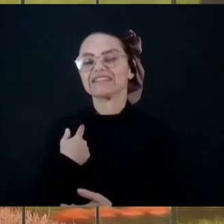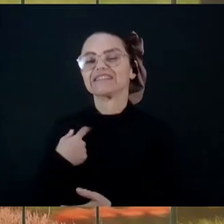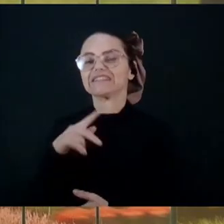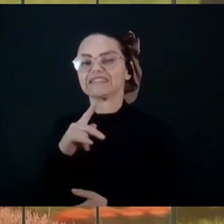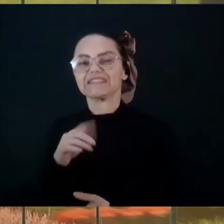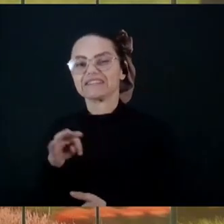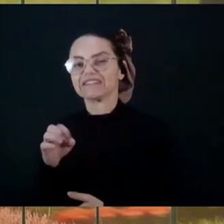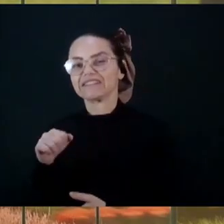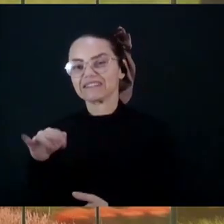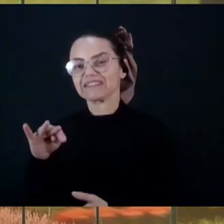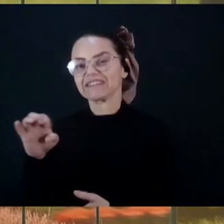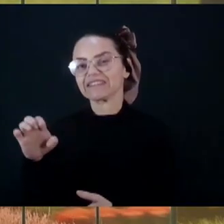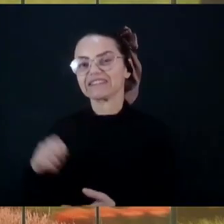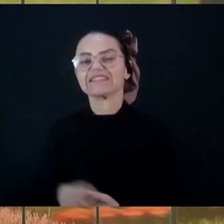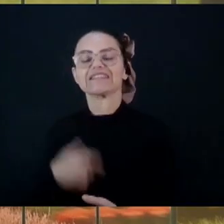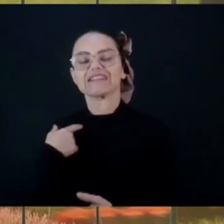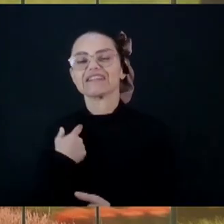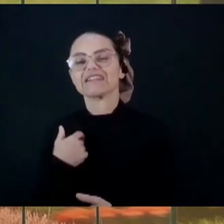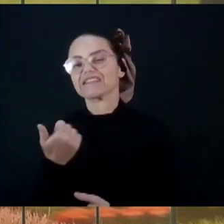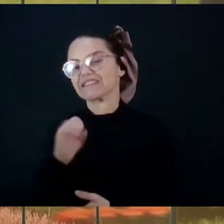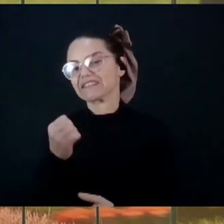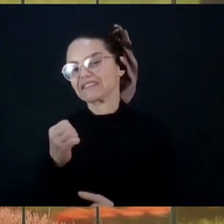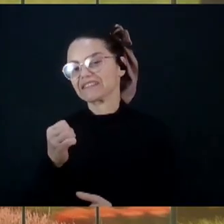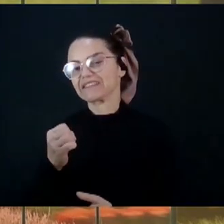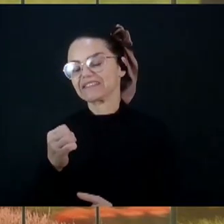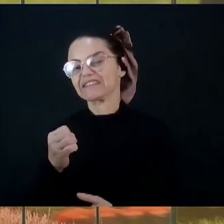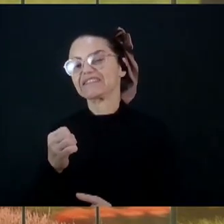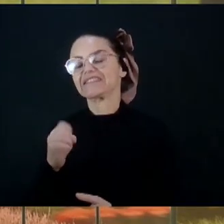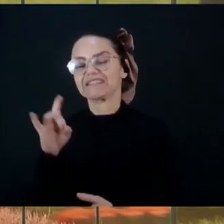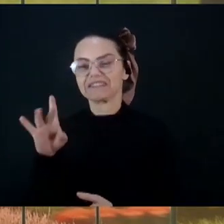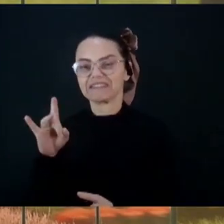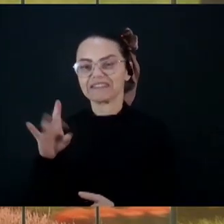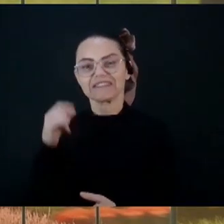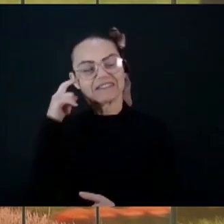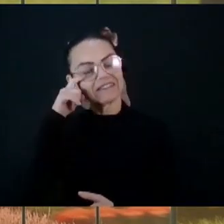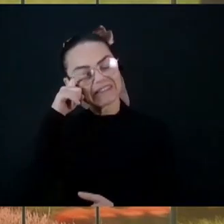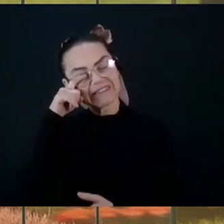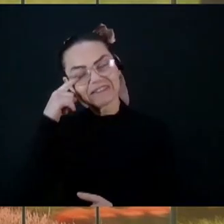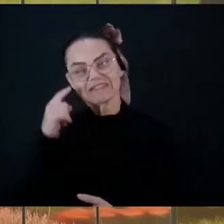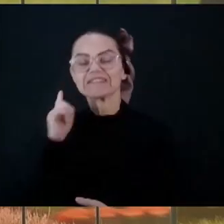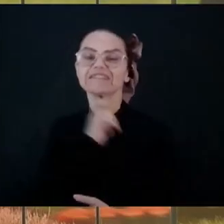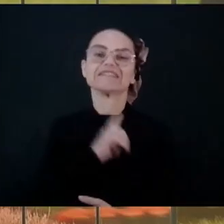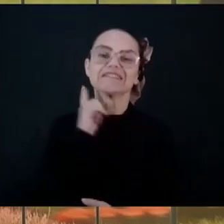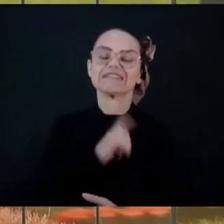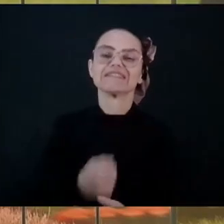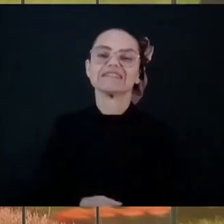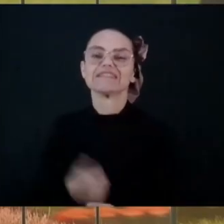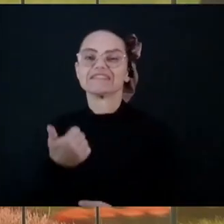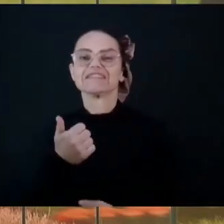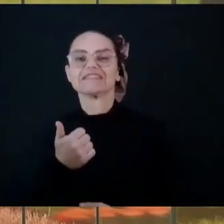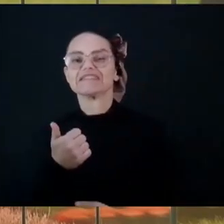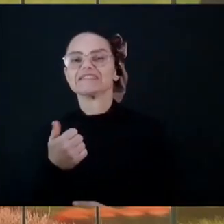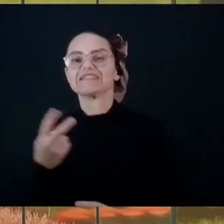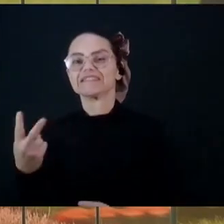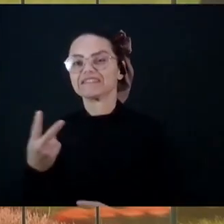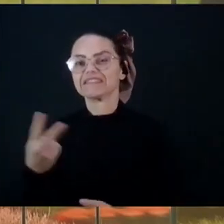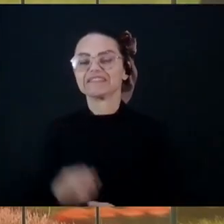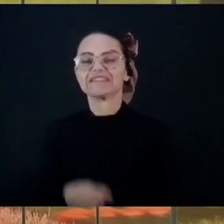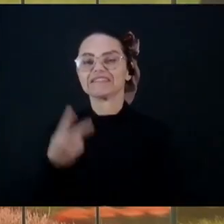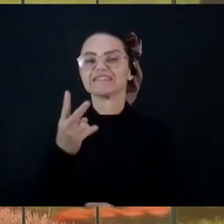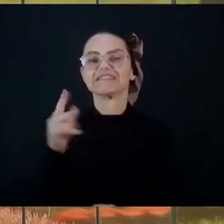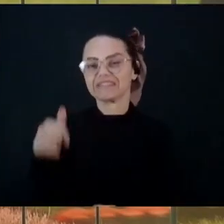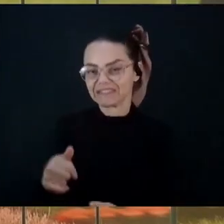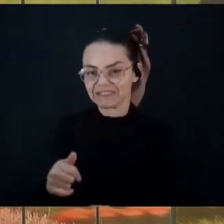colocação, apenas 8 pontos. O Atlético de Minas Gerais está em 12º com 27